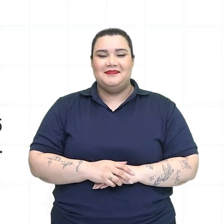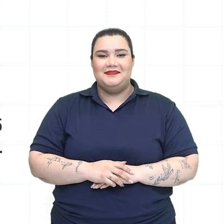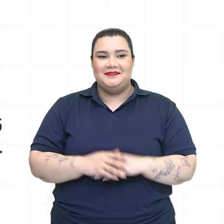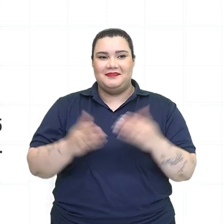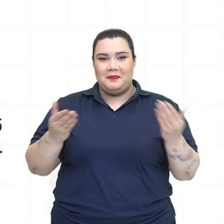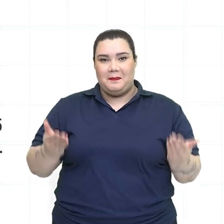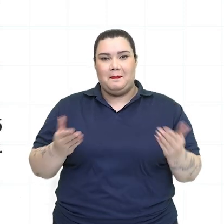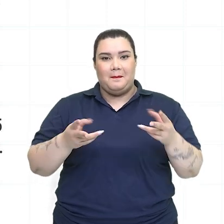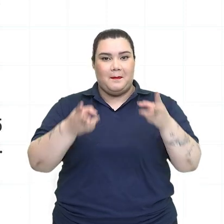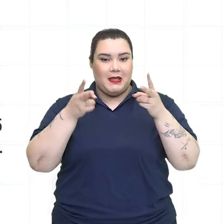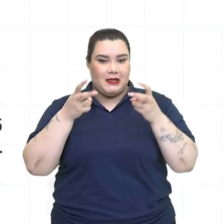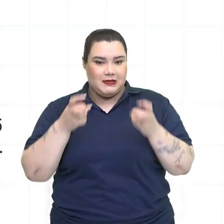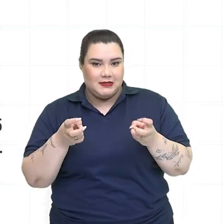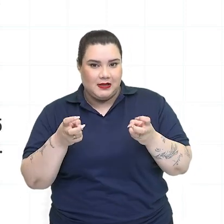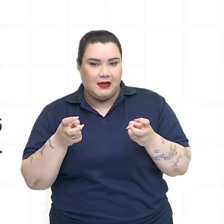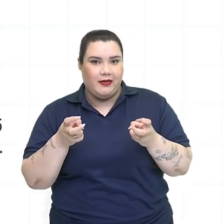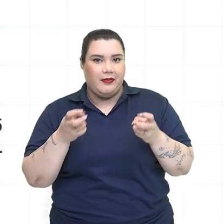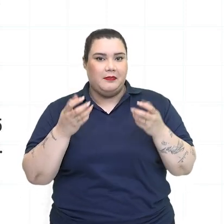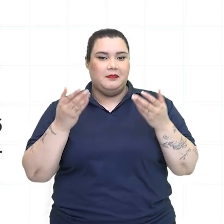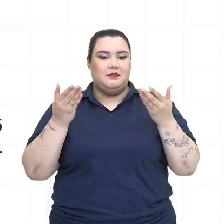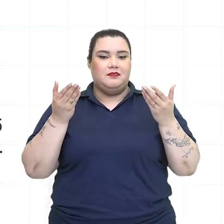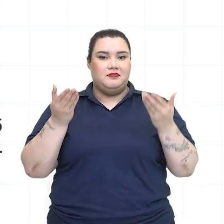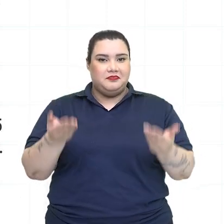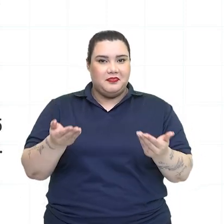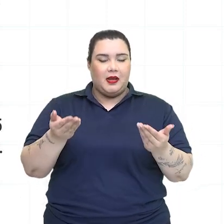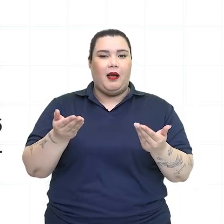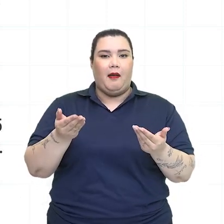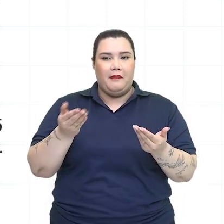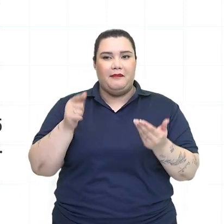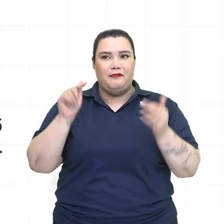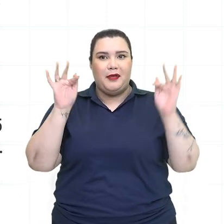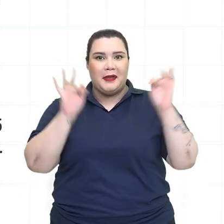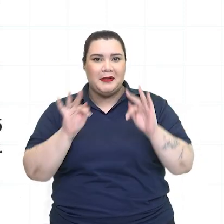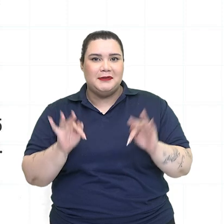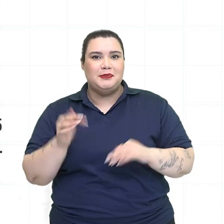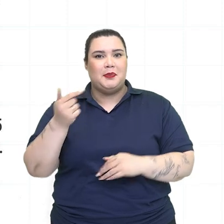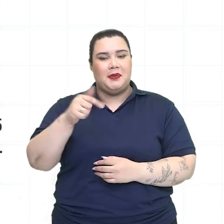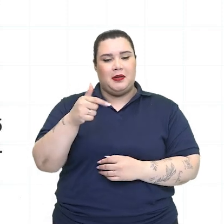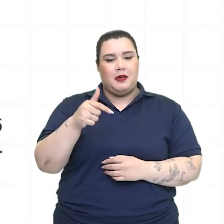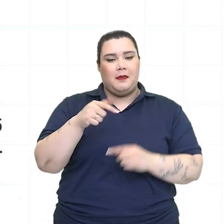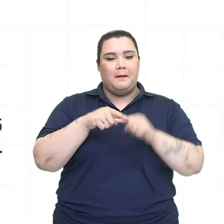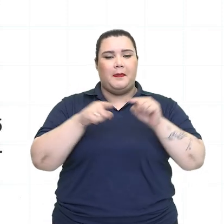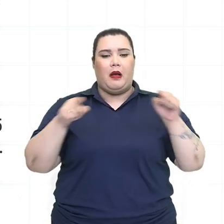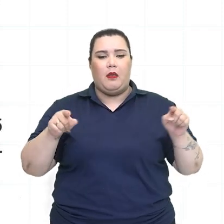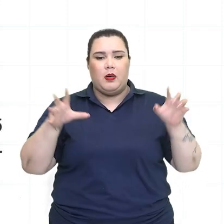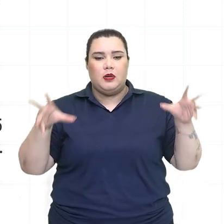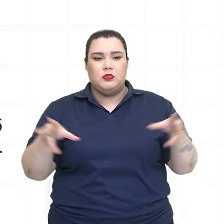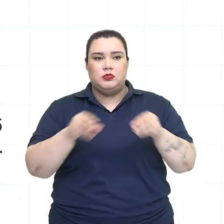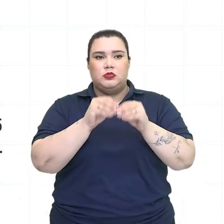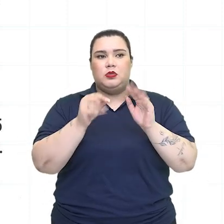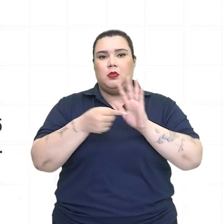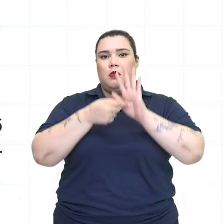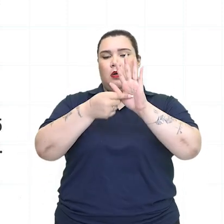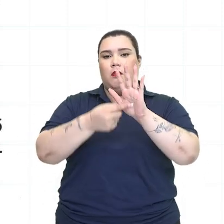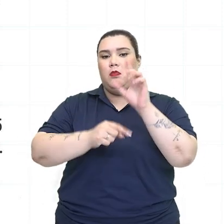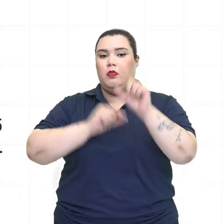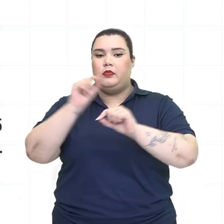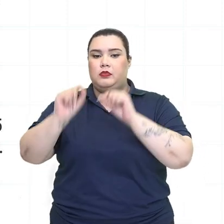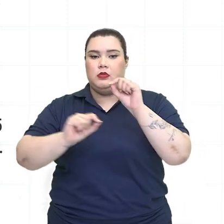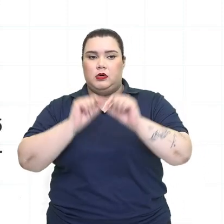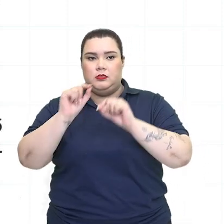só, então não foi um final, né, muito feliz. Mas o que é que nós queremos passar para